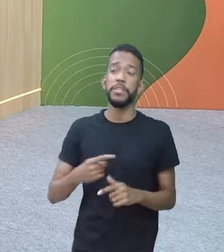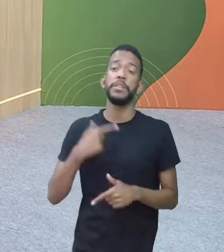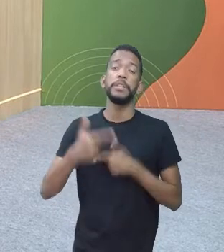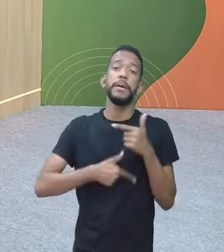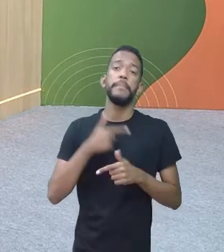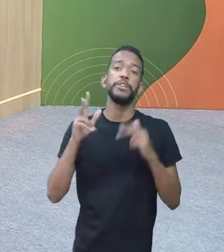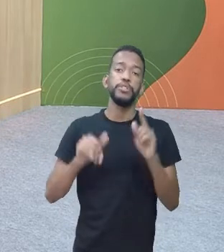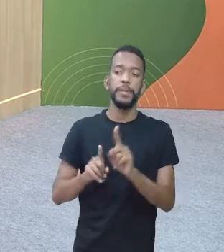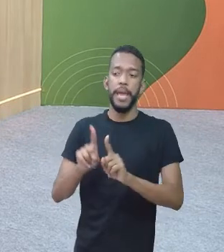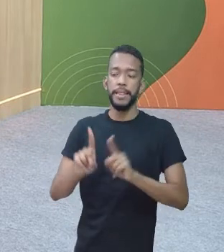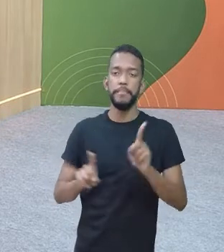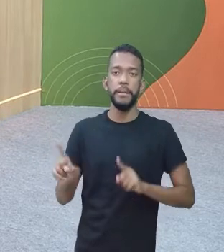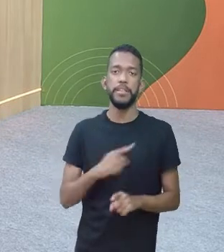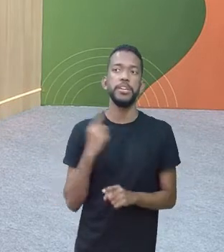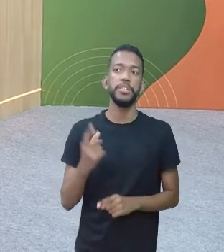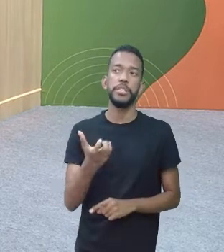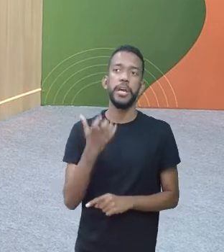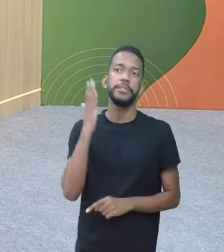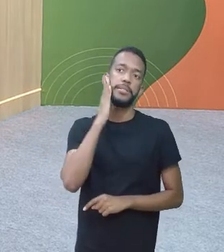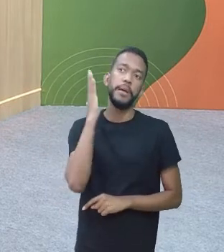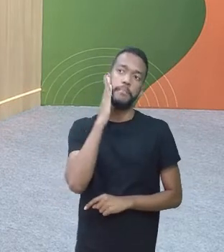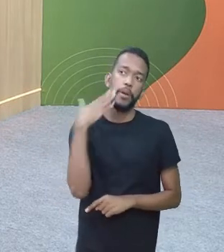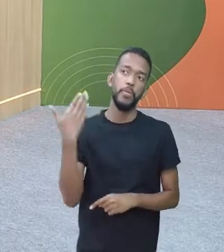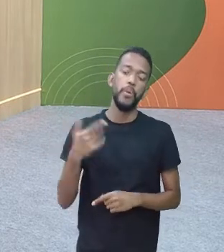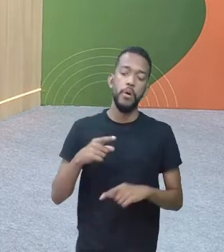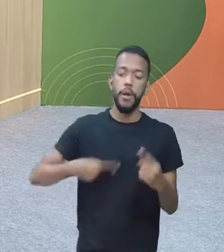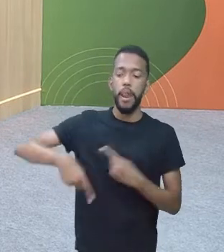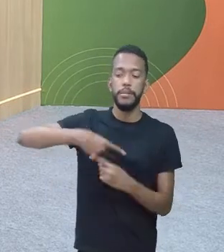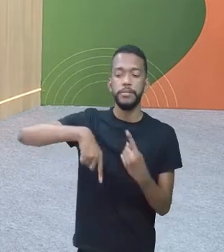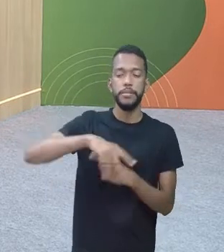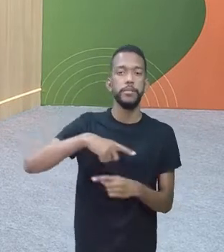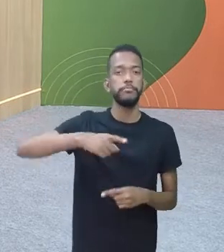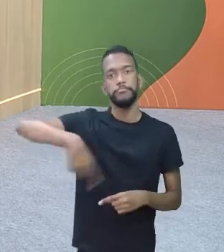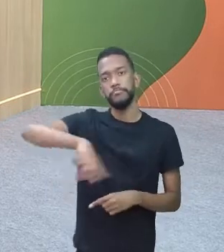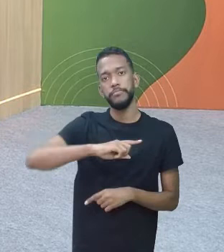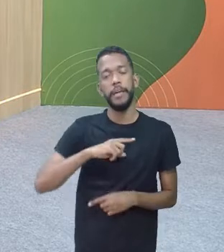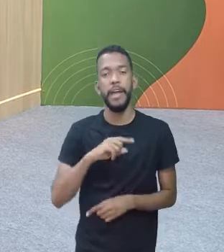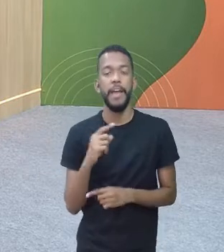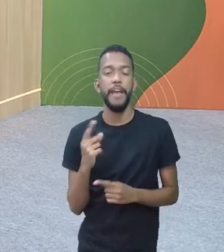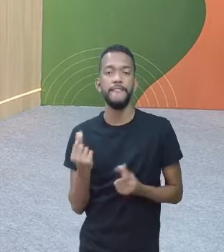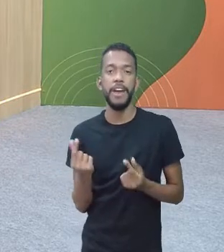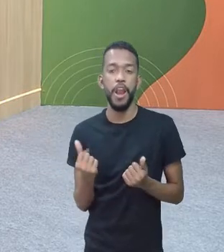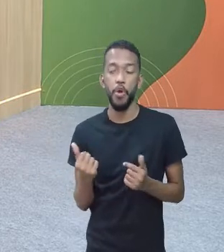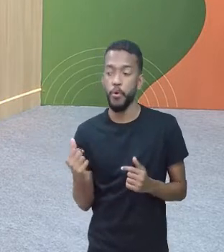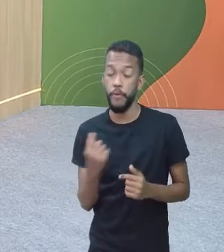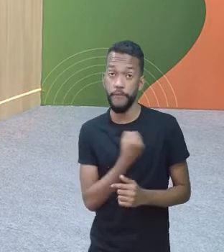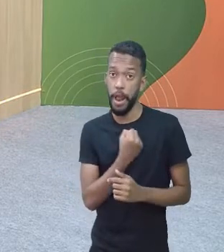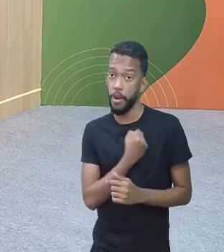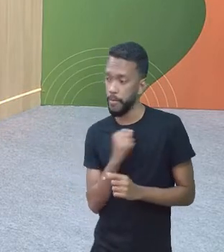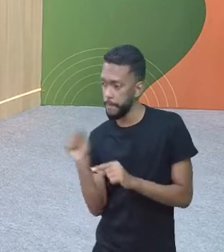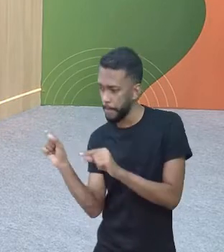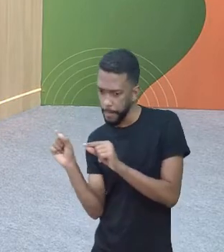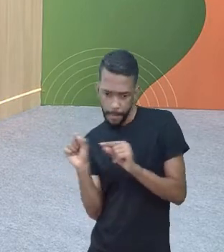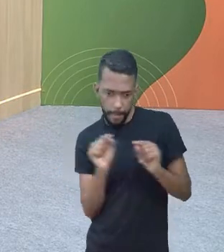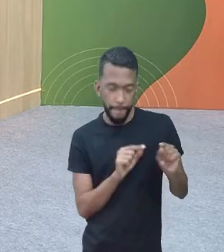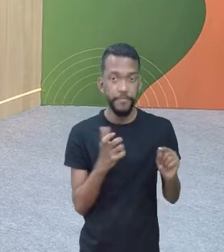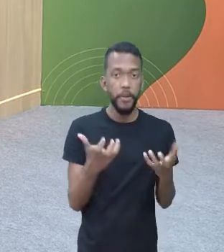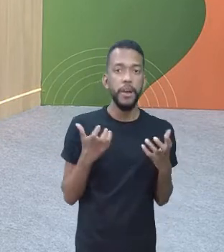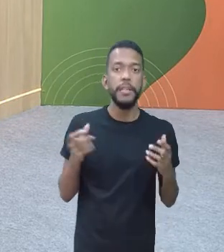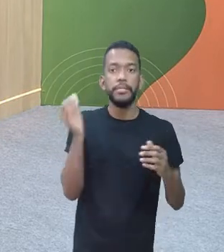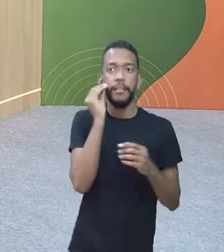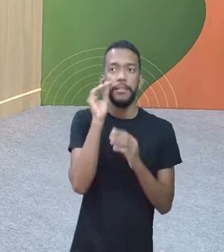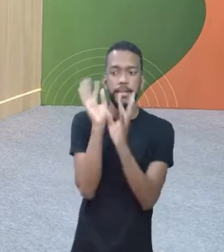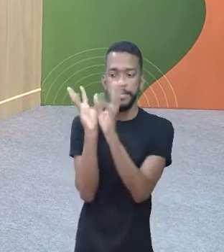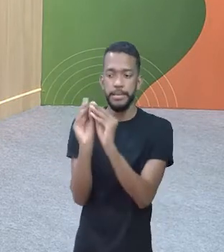do rendimento, a gente quer saber a relação entre esses valores. Então, a ideia aqui, eu vou tentar simplificar essas